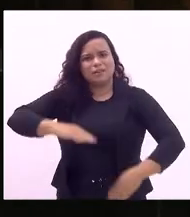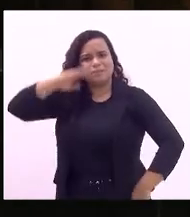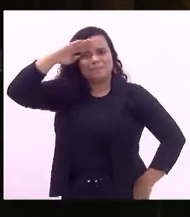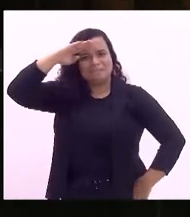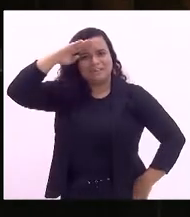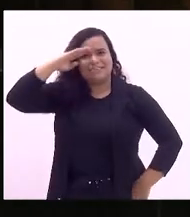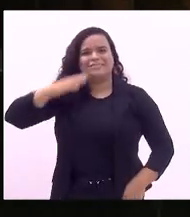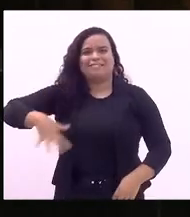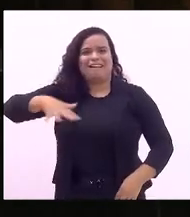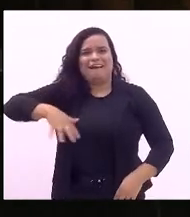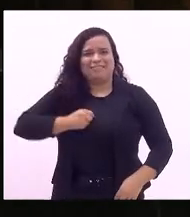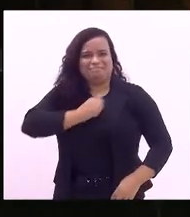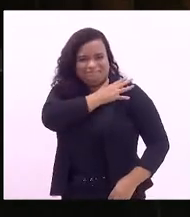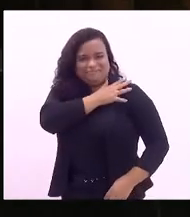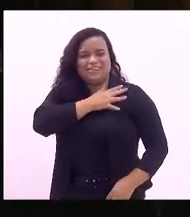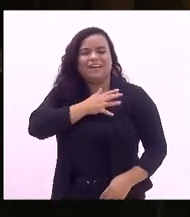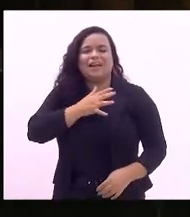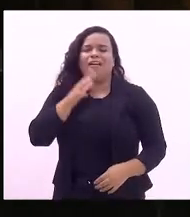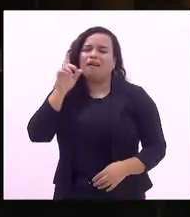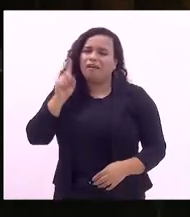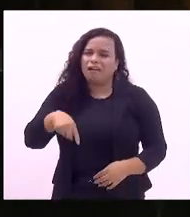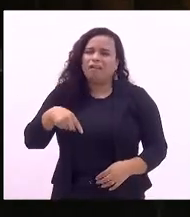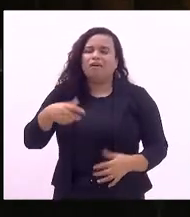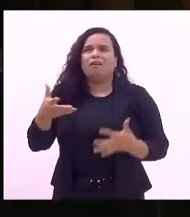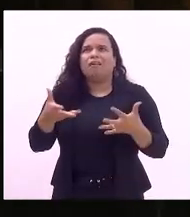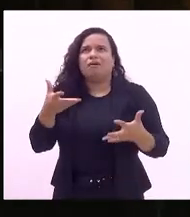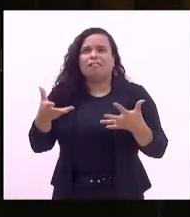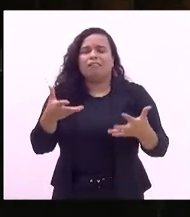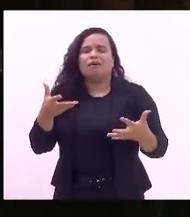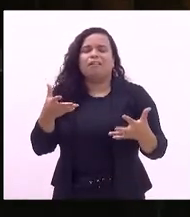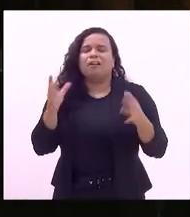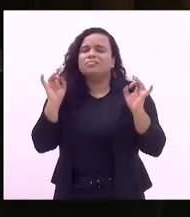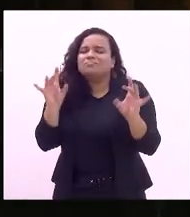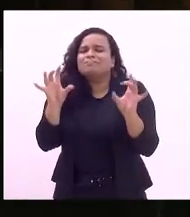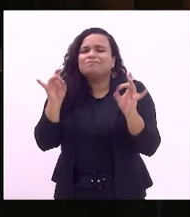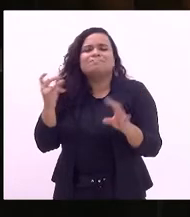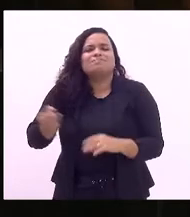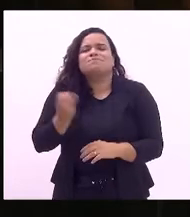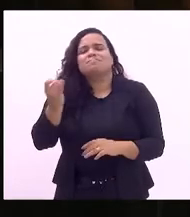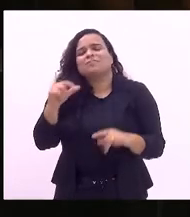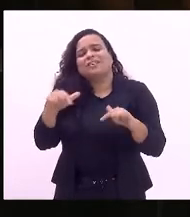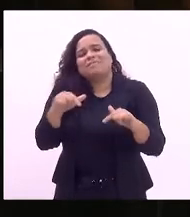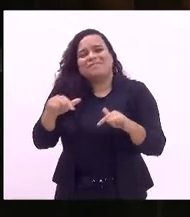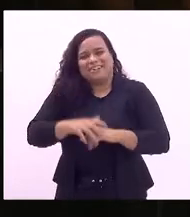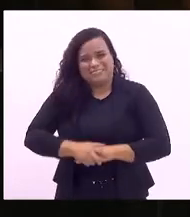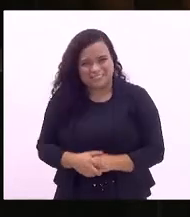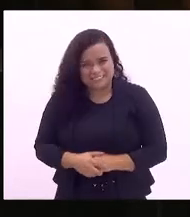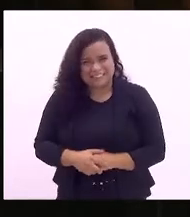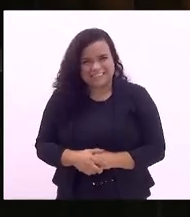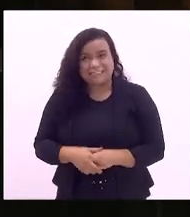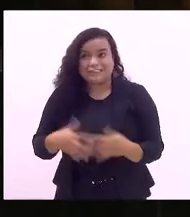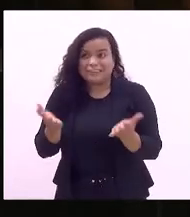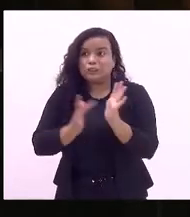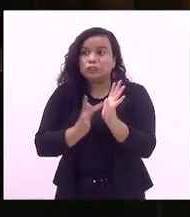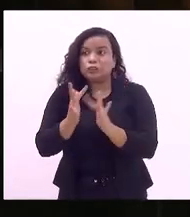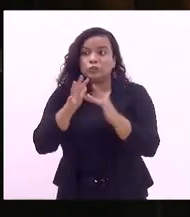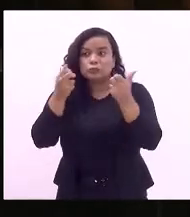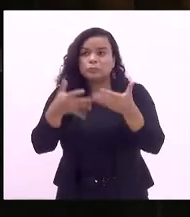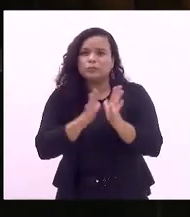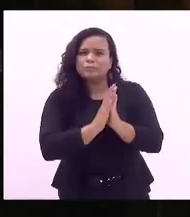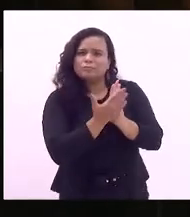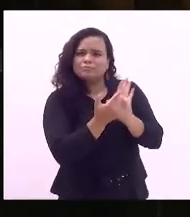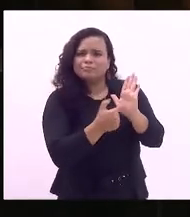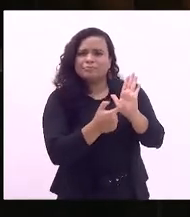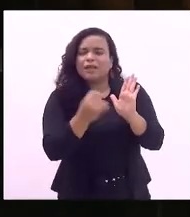para nós é um trabalho é muito precioso né aliás Jesus no evangelho de uma